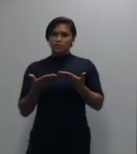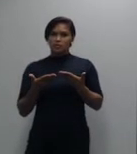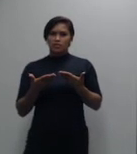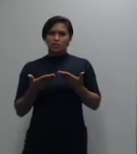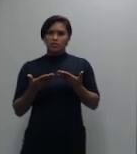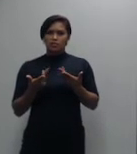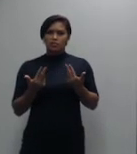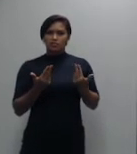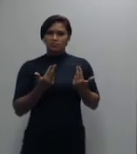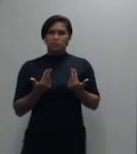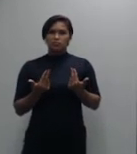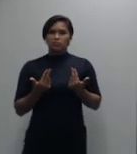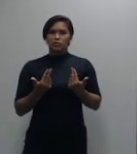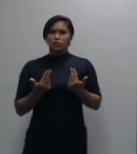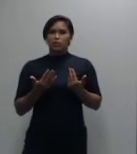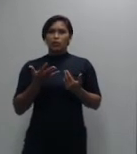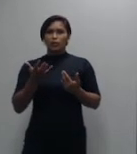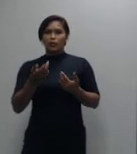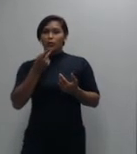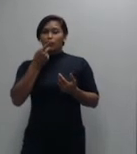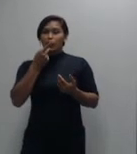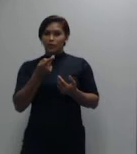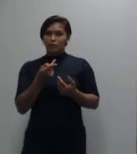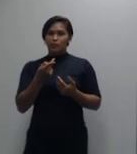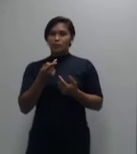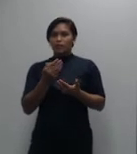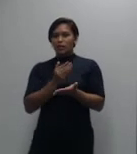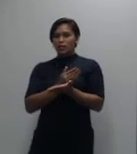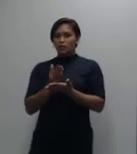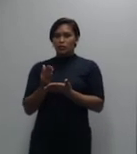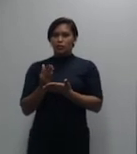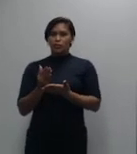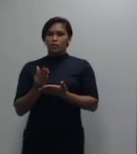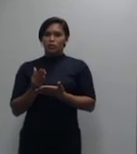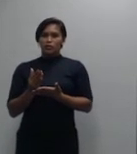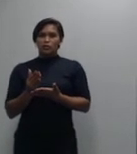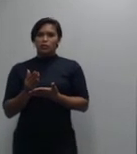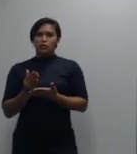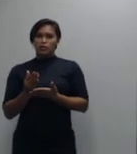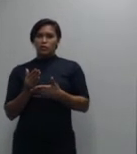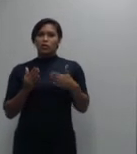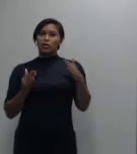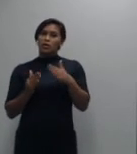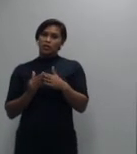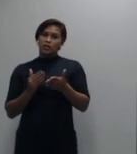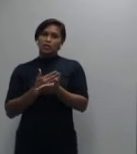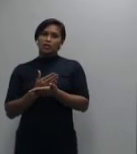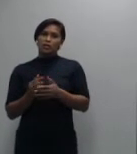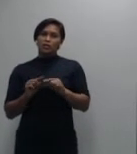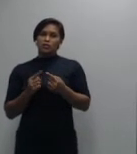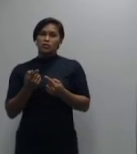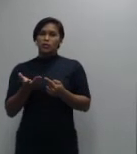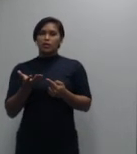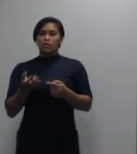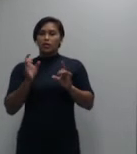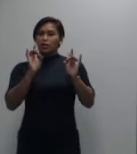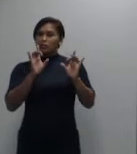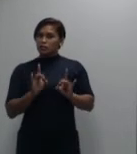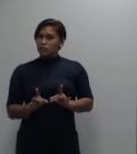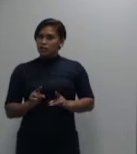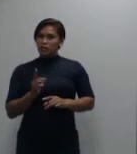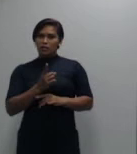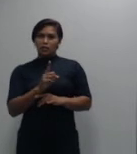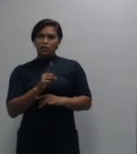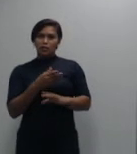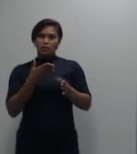que eu disse no início da minha intervenção e que eu destaquei não foi